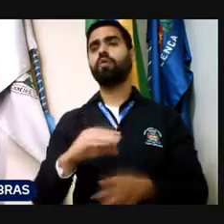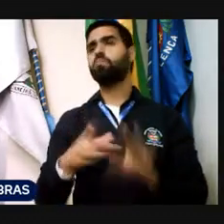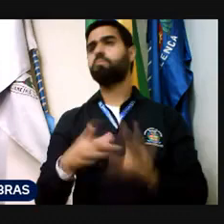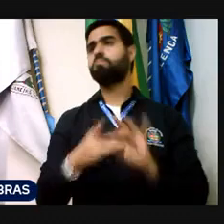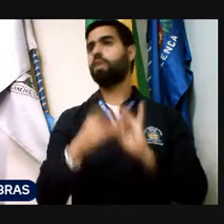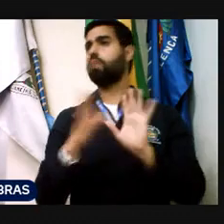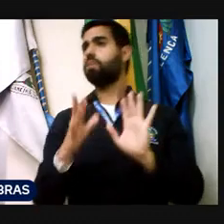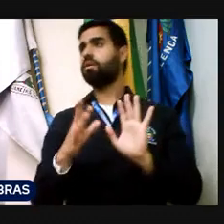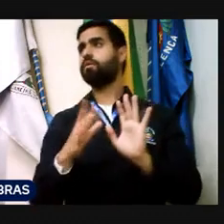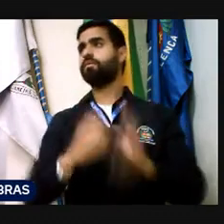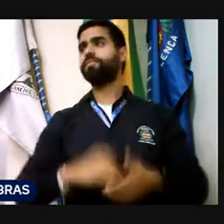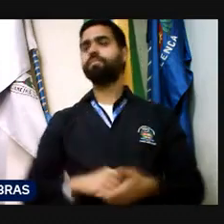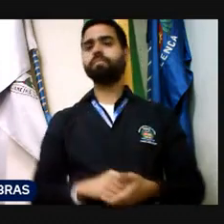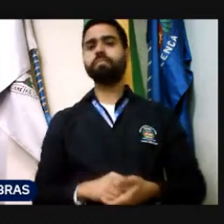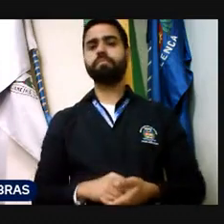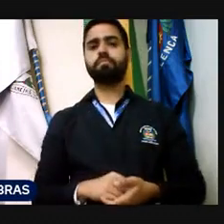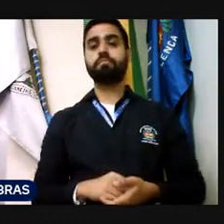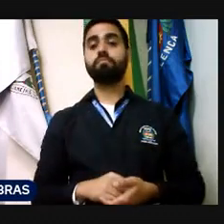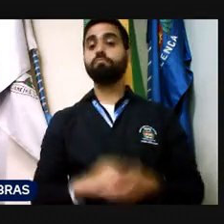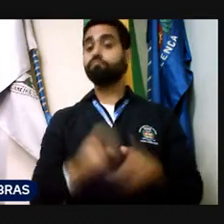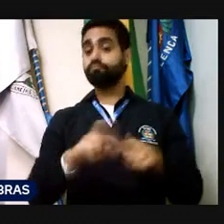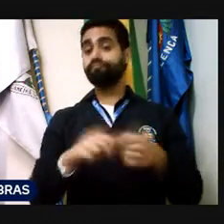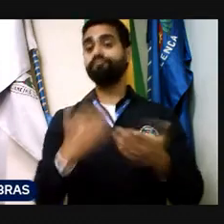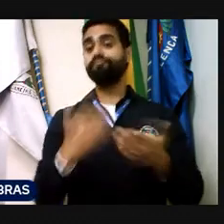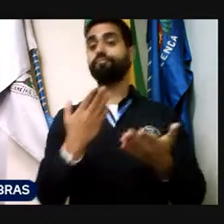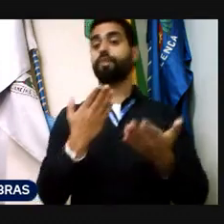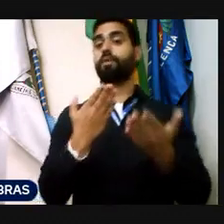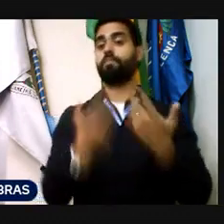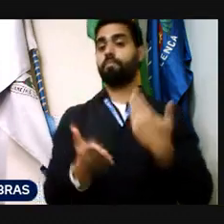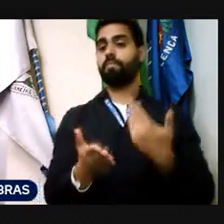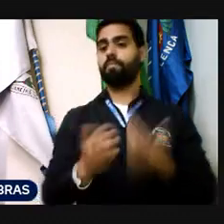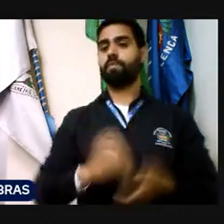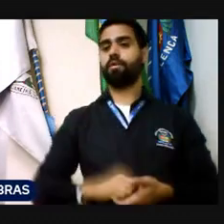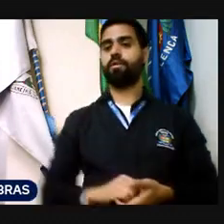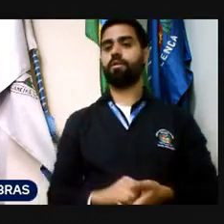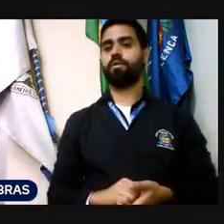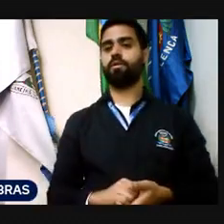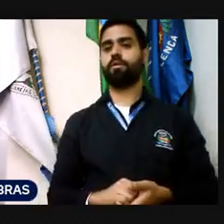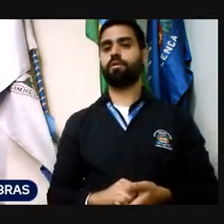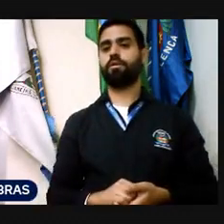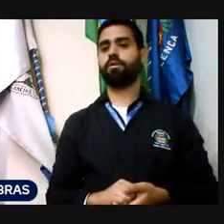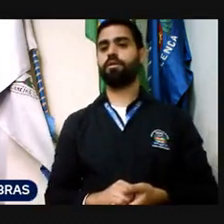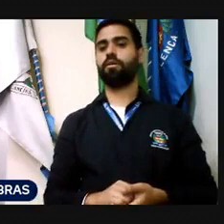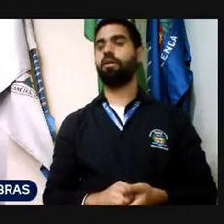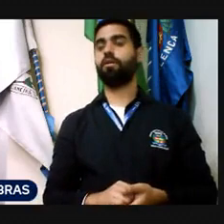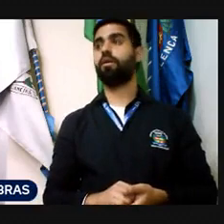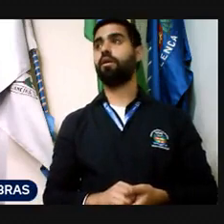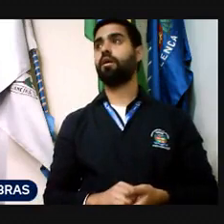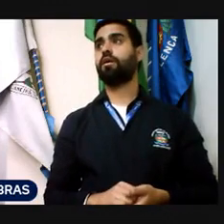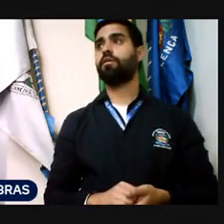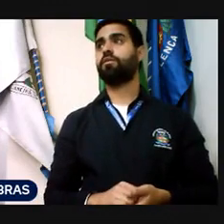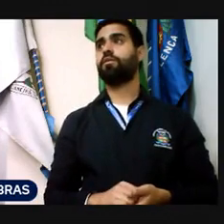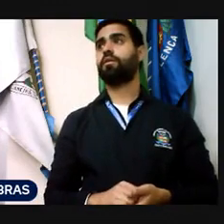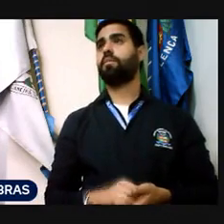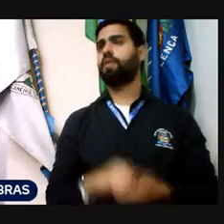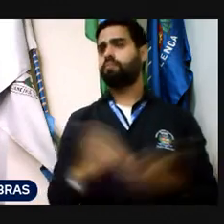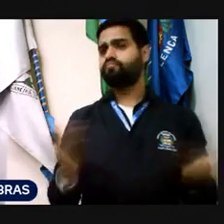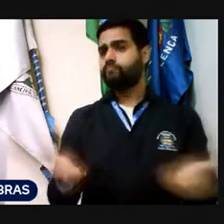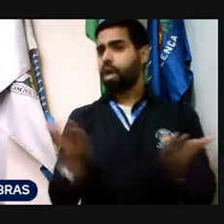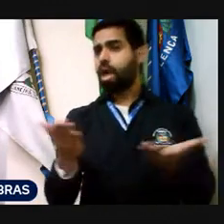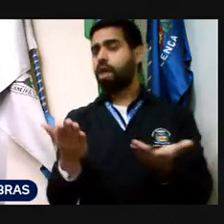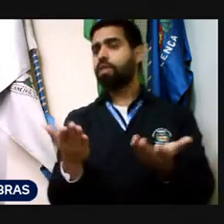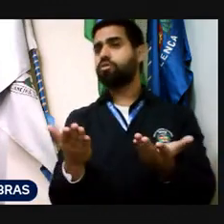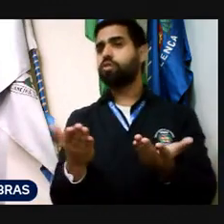prefeitura, e com isso a gente perde recursos aí para a nossa cidade, para estar implementando e fomentando aí a